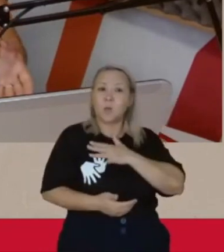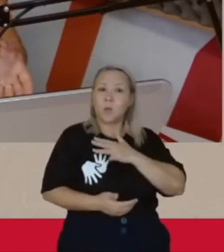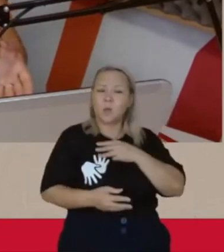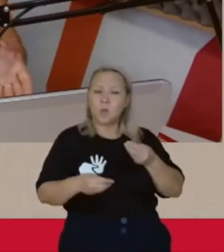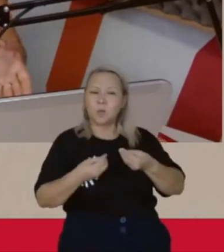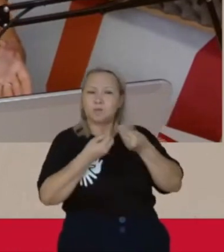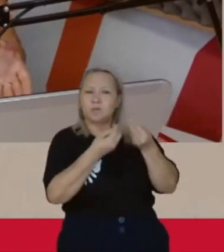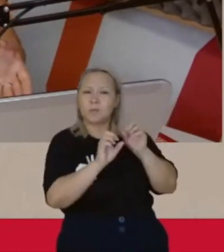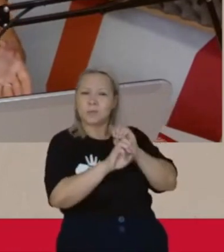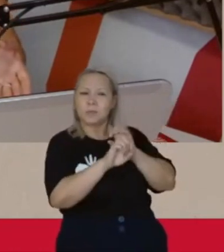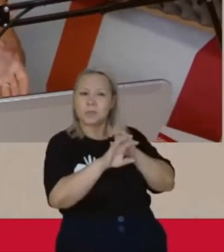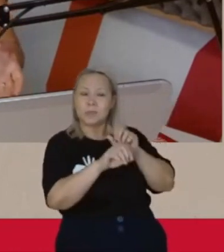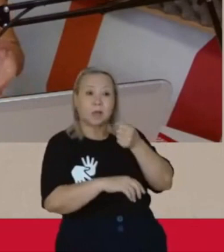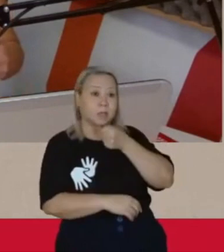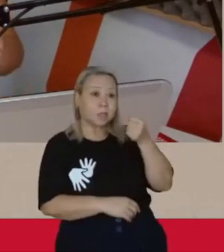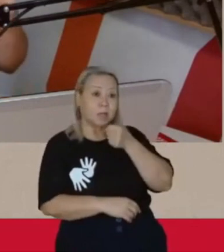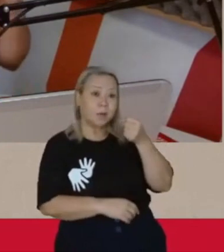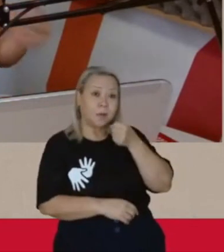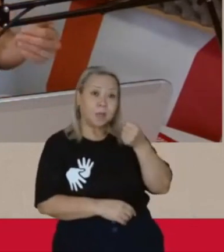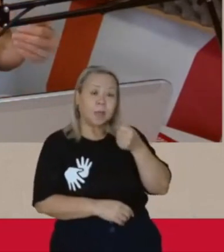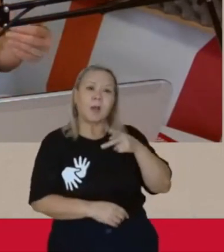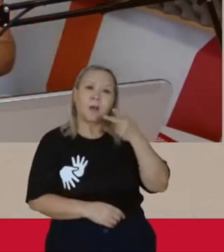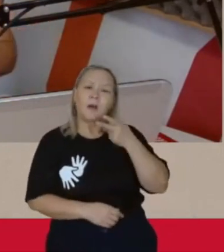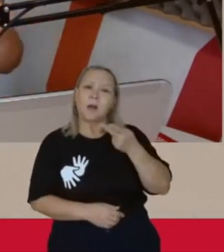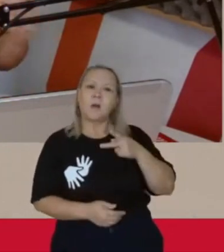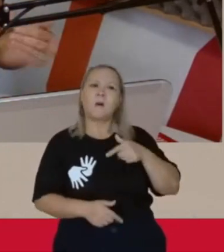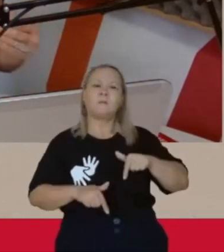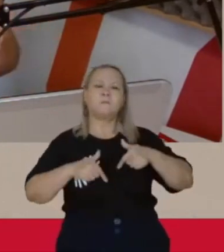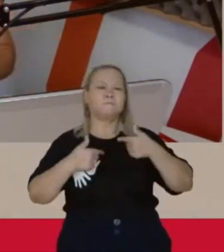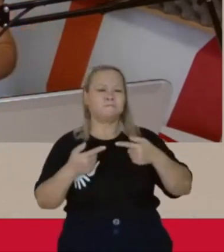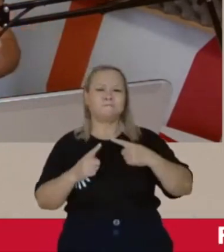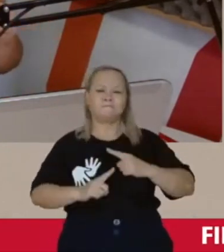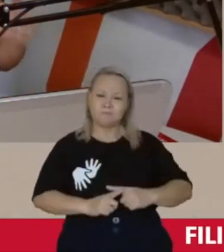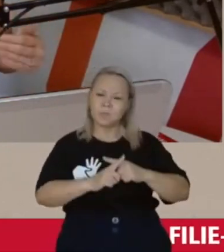as suas entrevistas, ele não nega, ele diz, olha, eu disputei, perdi,